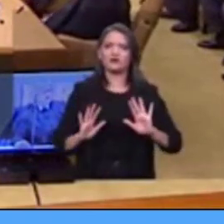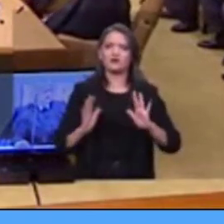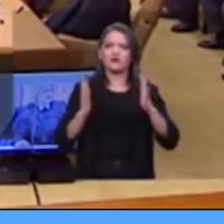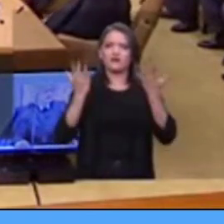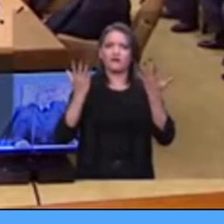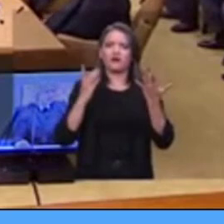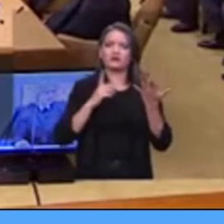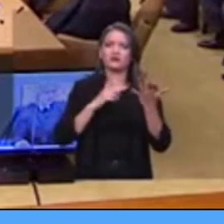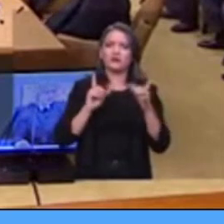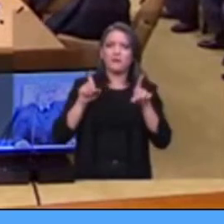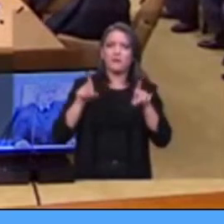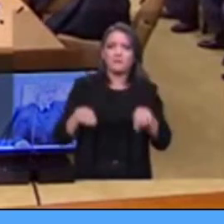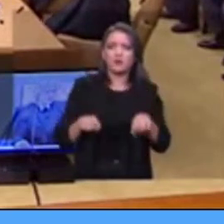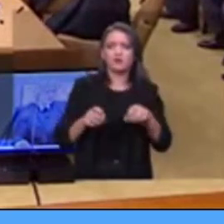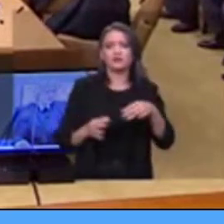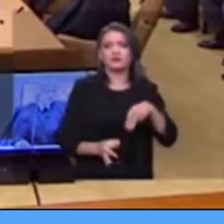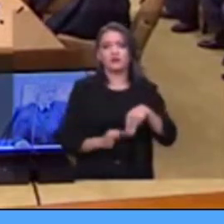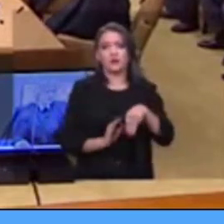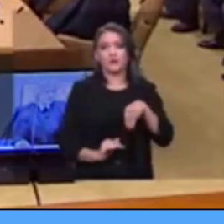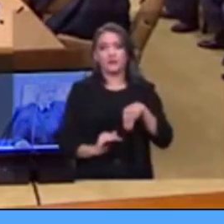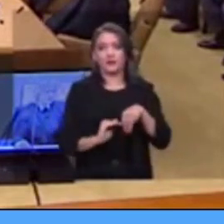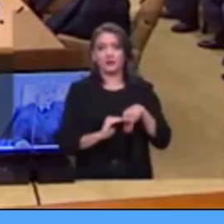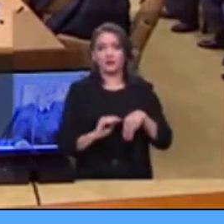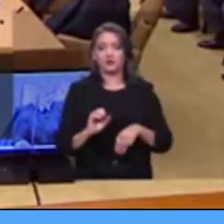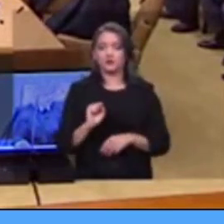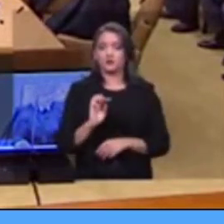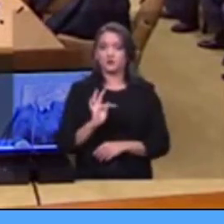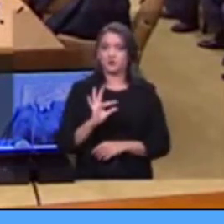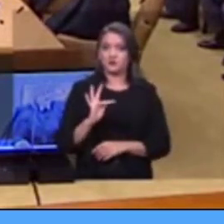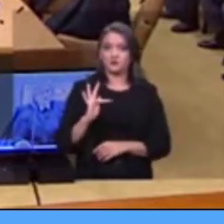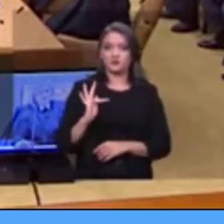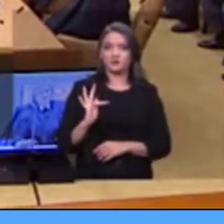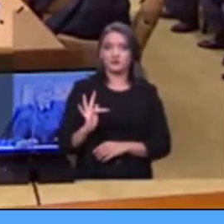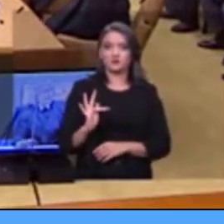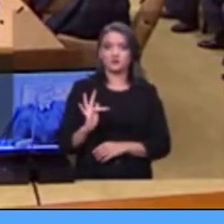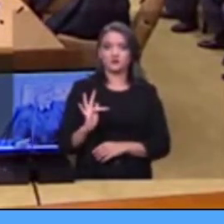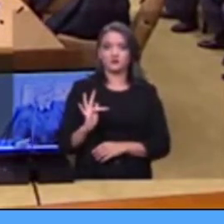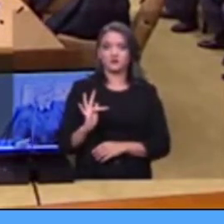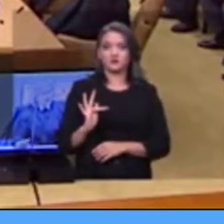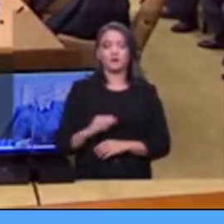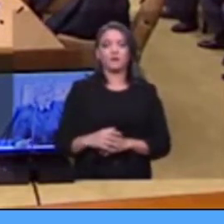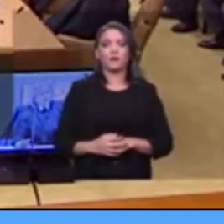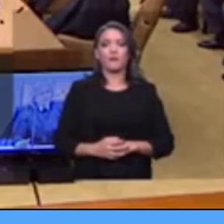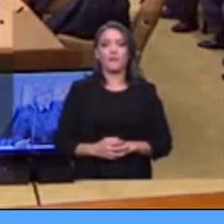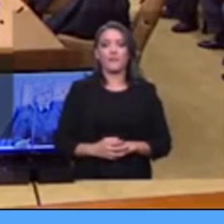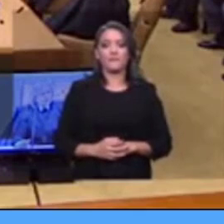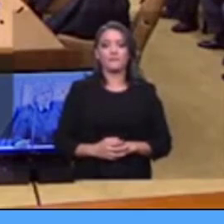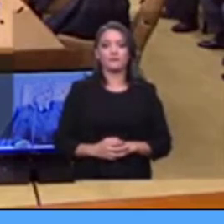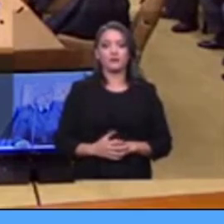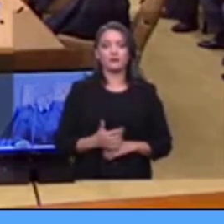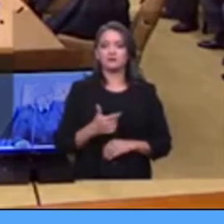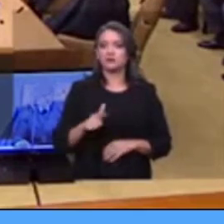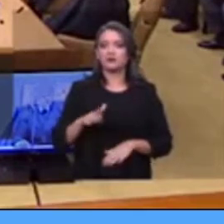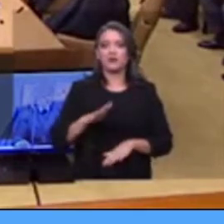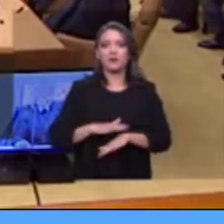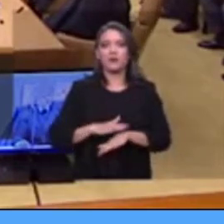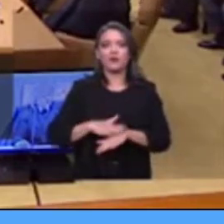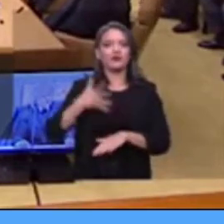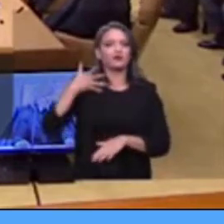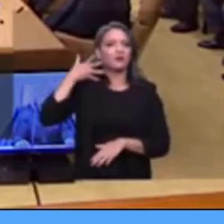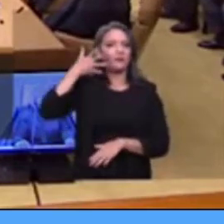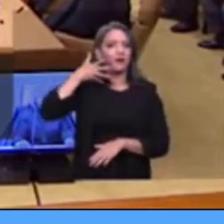posse de ministro no Supremo Tribunal Federal não comporta espaços para